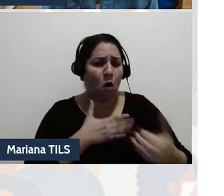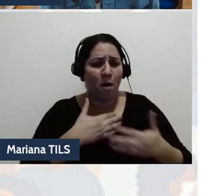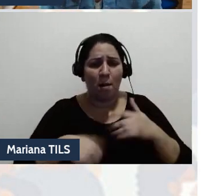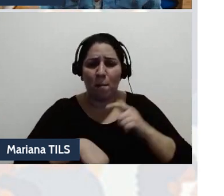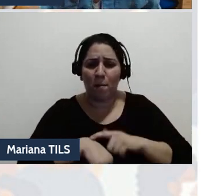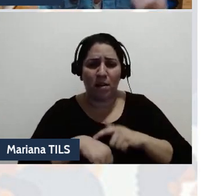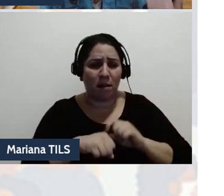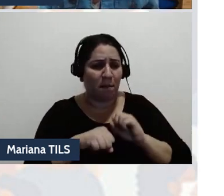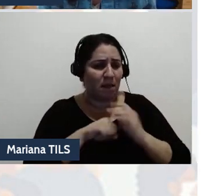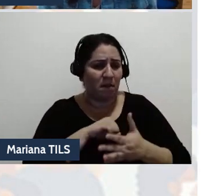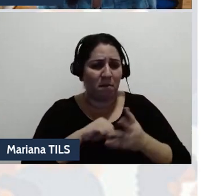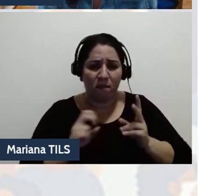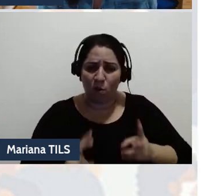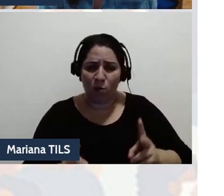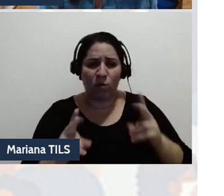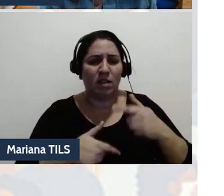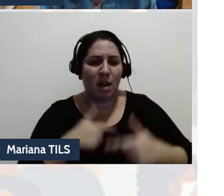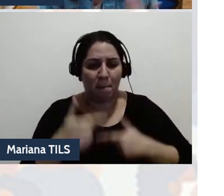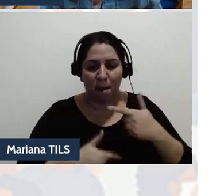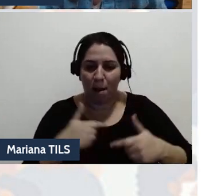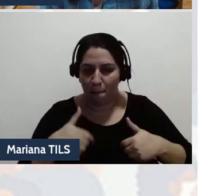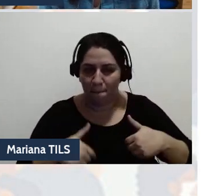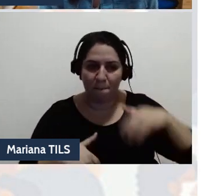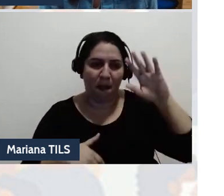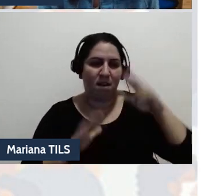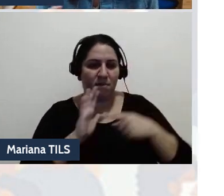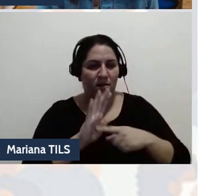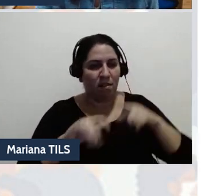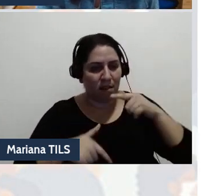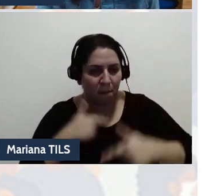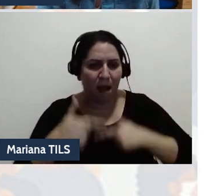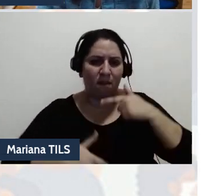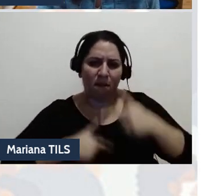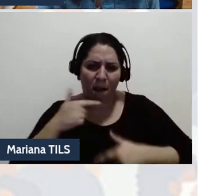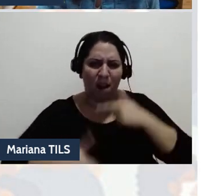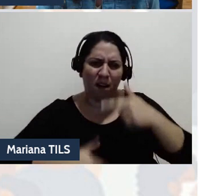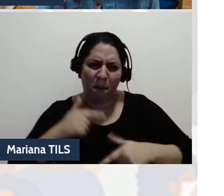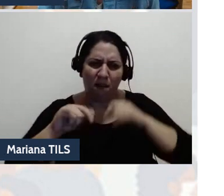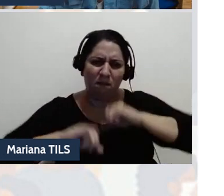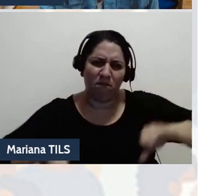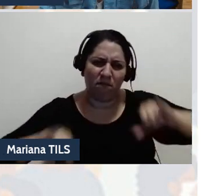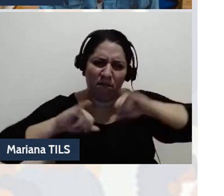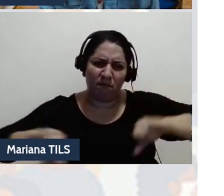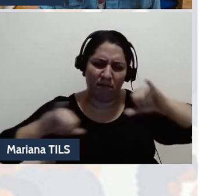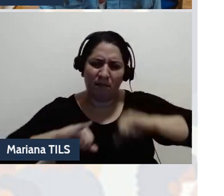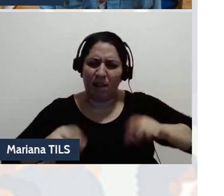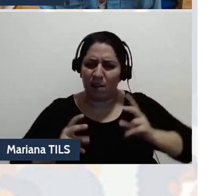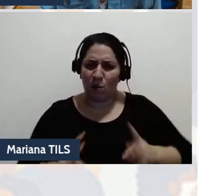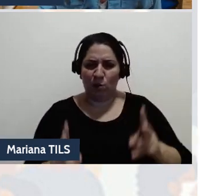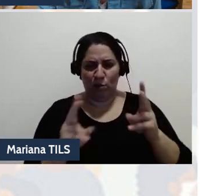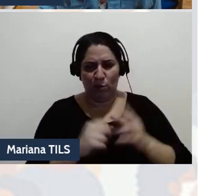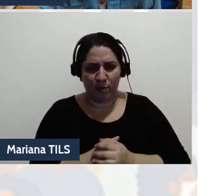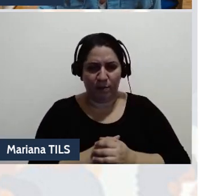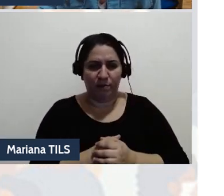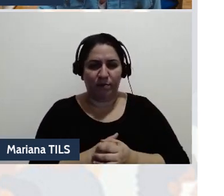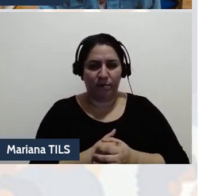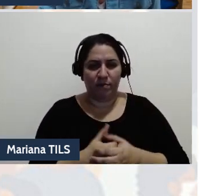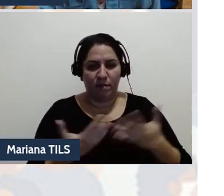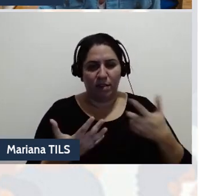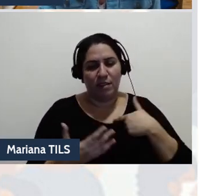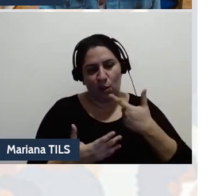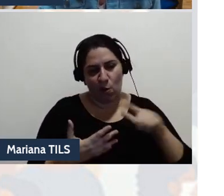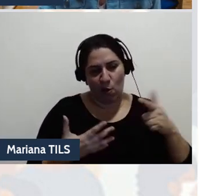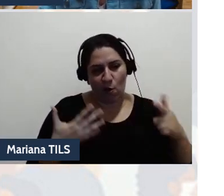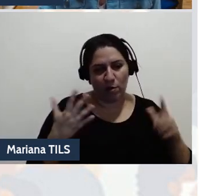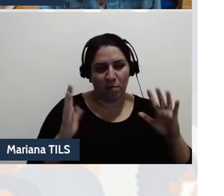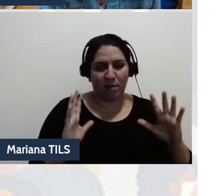pandemia, ainda se intensifica, né? Fica sendo trabalho em vários lugares ao mesmo tempo. Bom, eu tinha outros comentários para fazer, mas eu